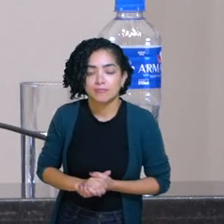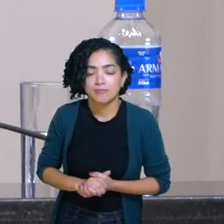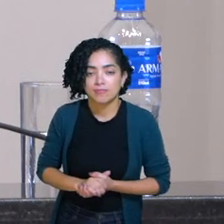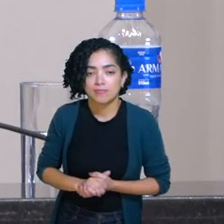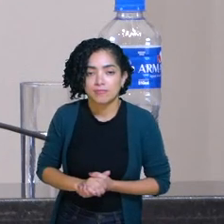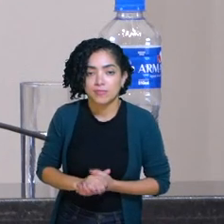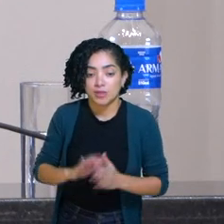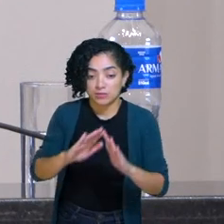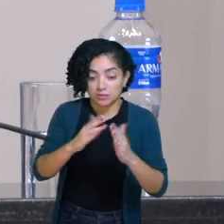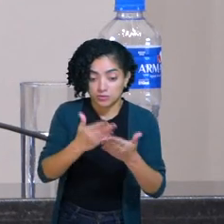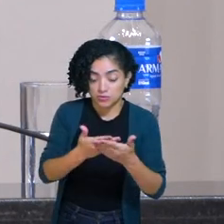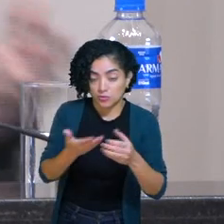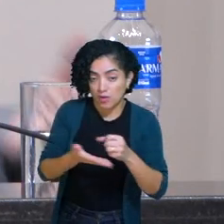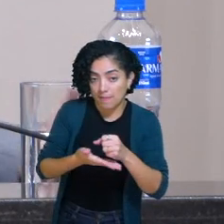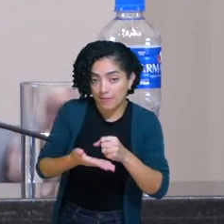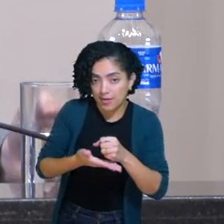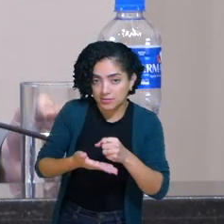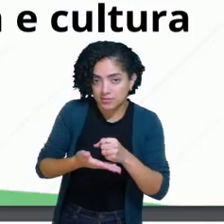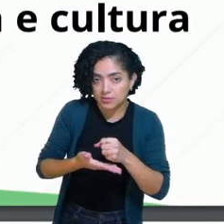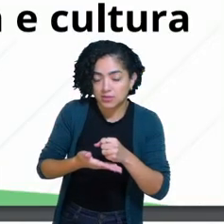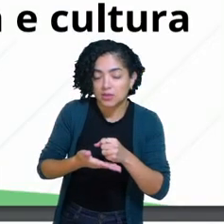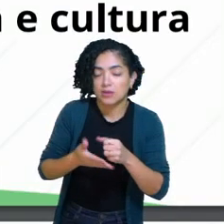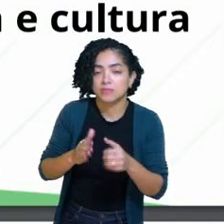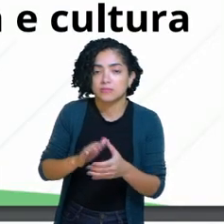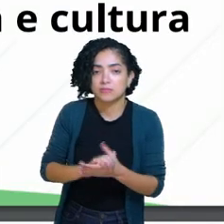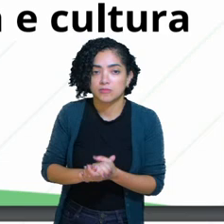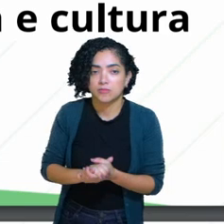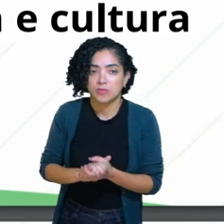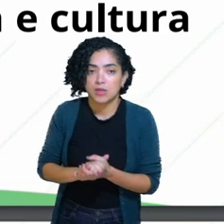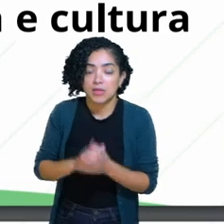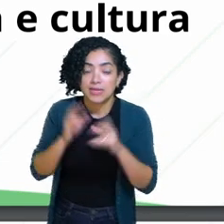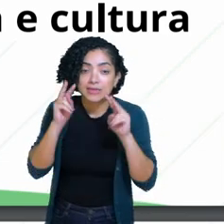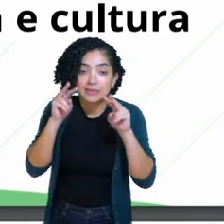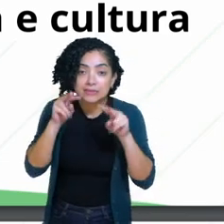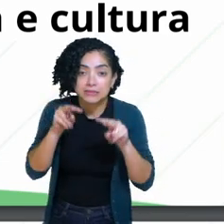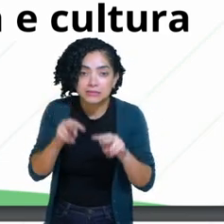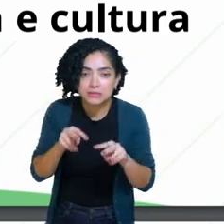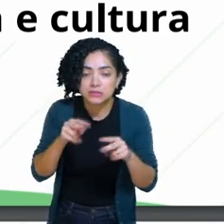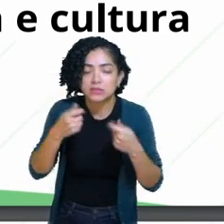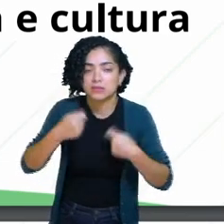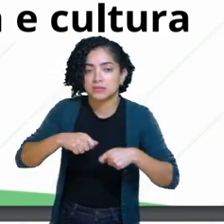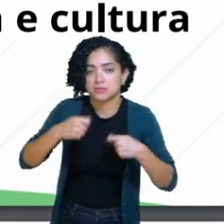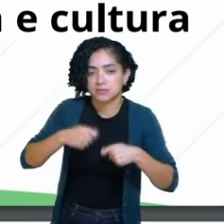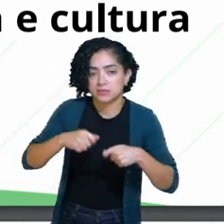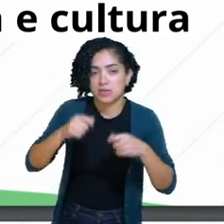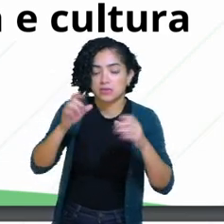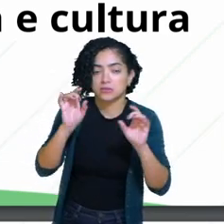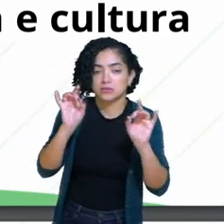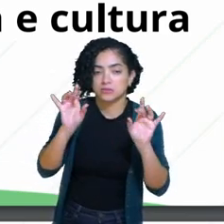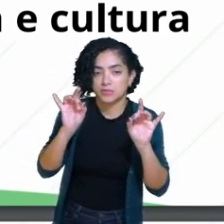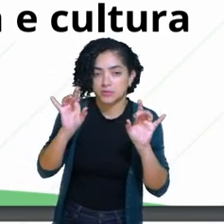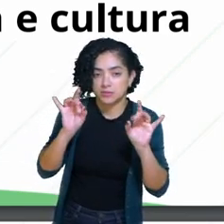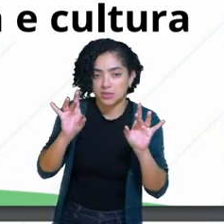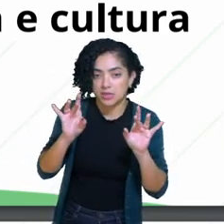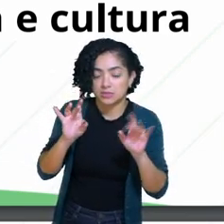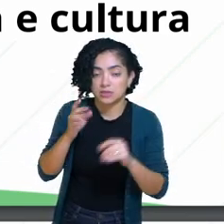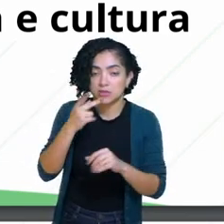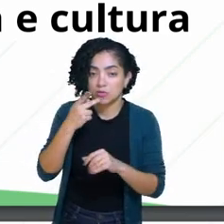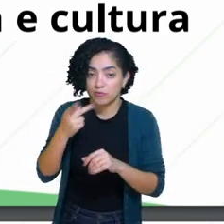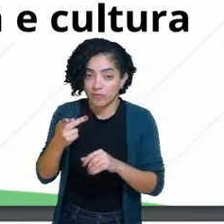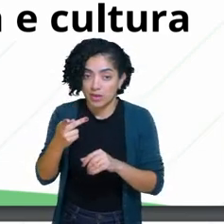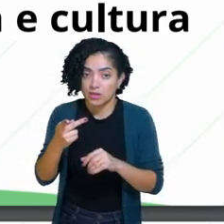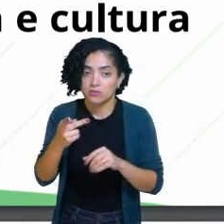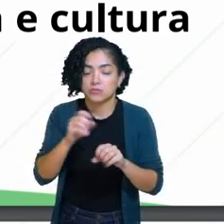escolar básica né qualificar o olhar e identificação das necessidades especiais seja que eu falo da Educação